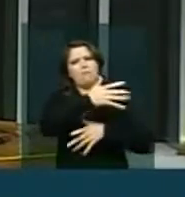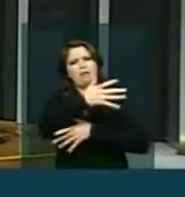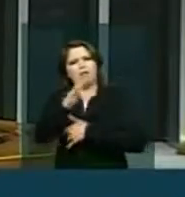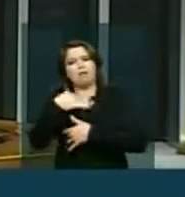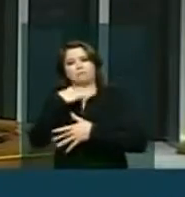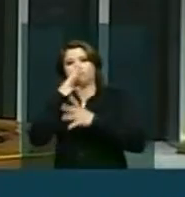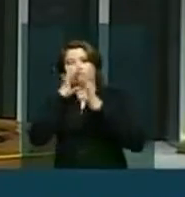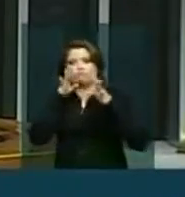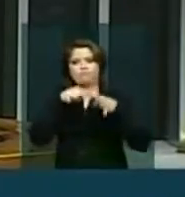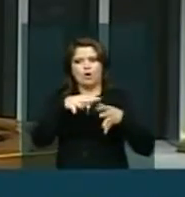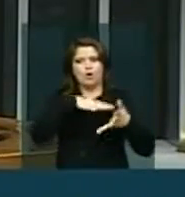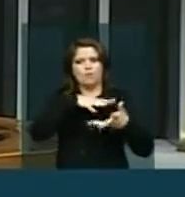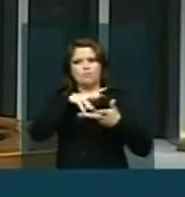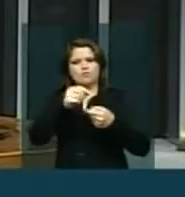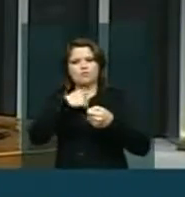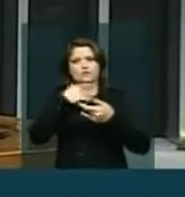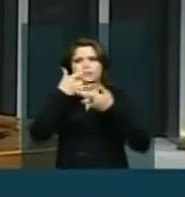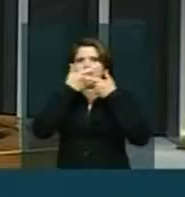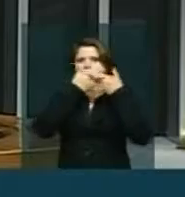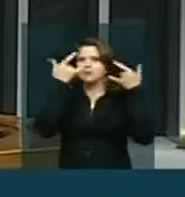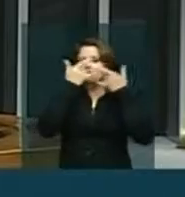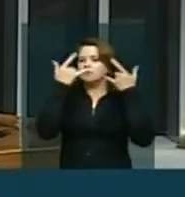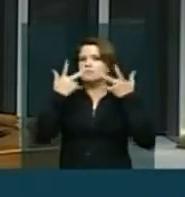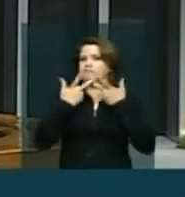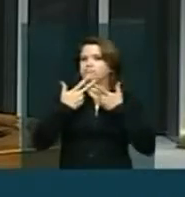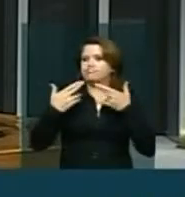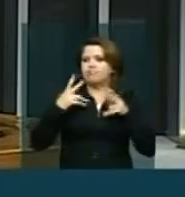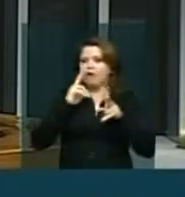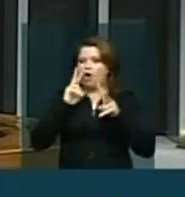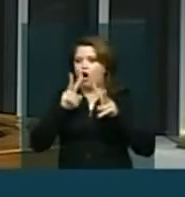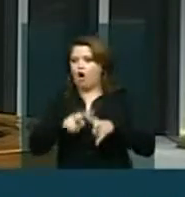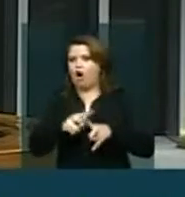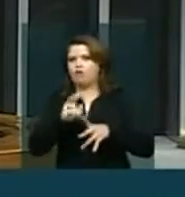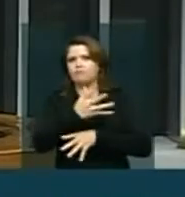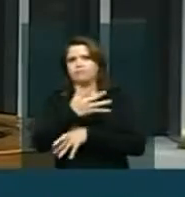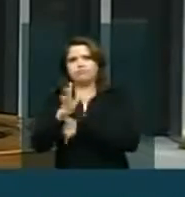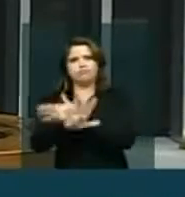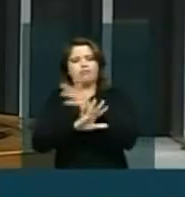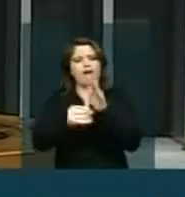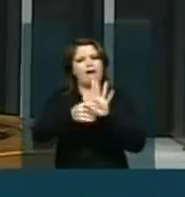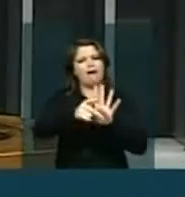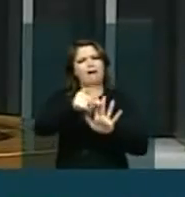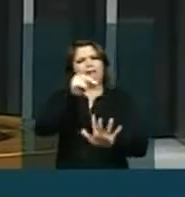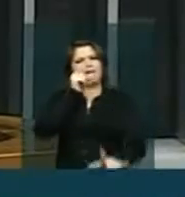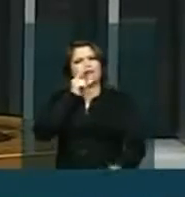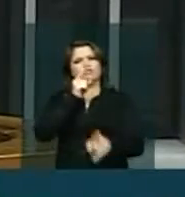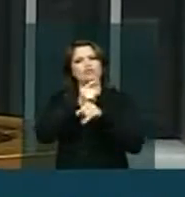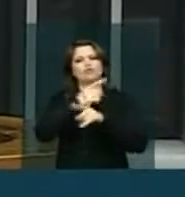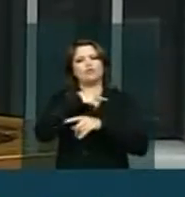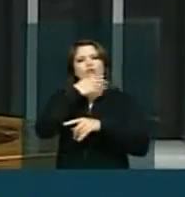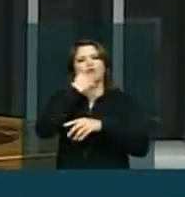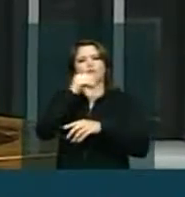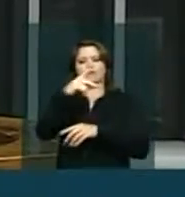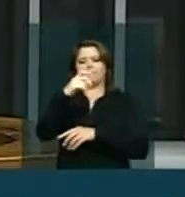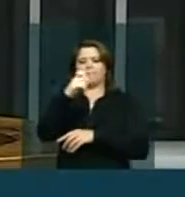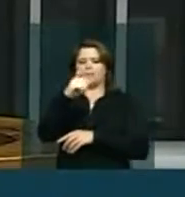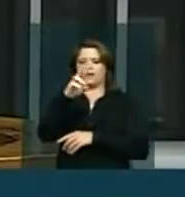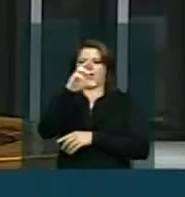as atenções do mundo, as ambições de diversos interesses se reportam à nossa região desde a chegada de Pedro Álvares